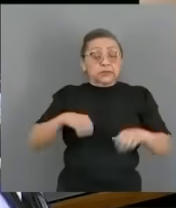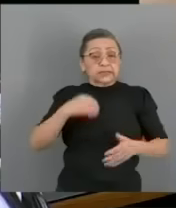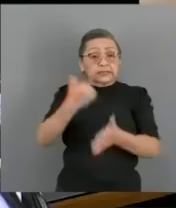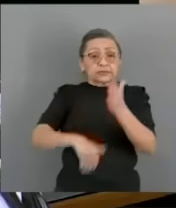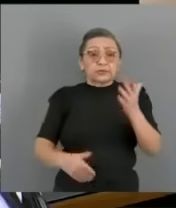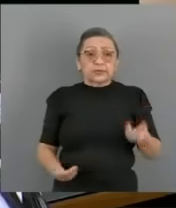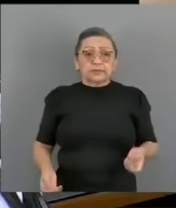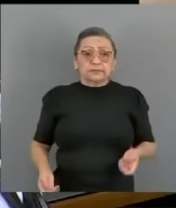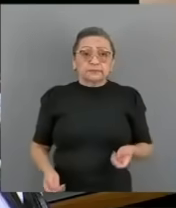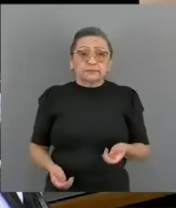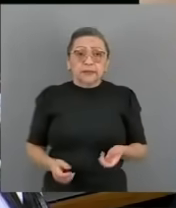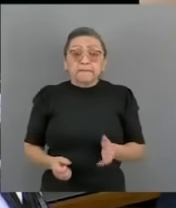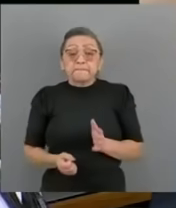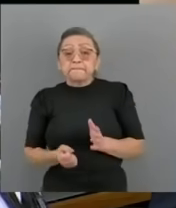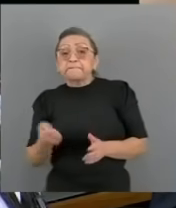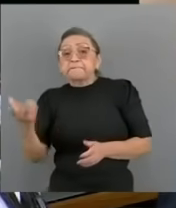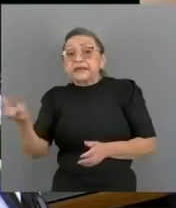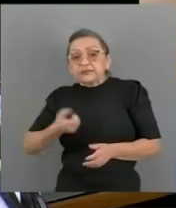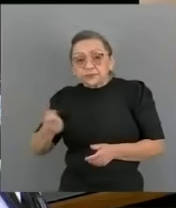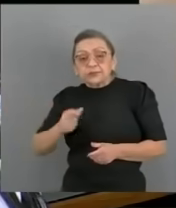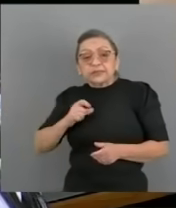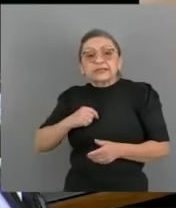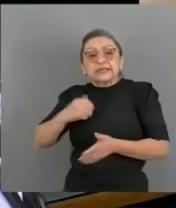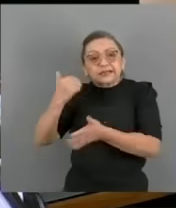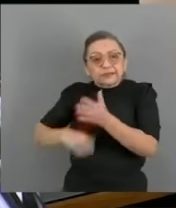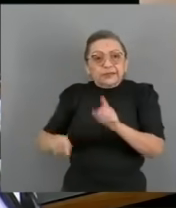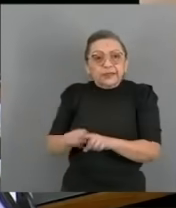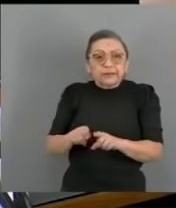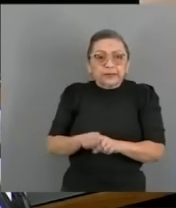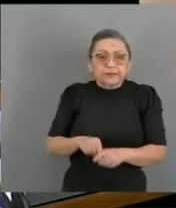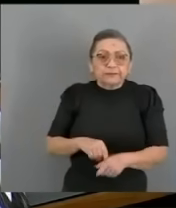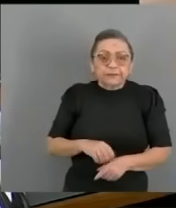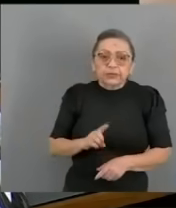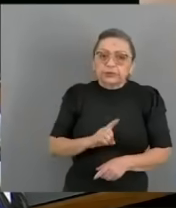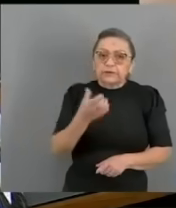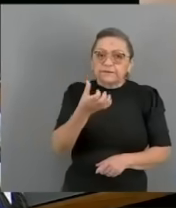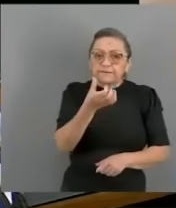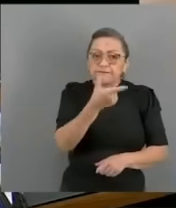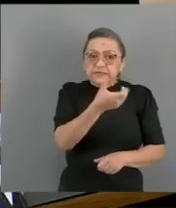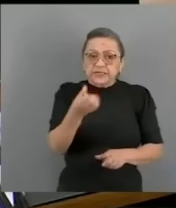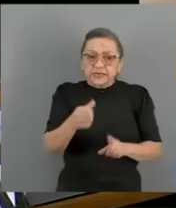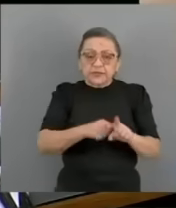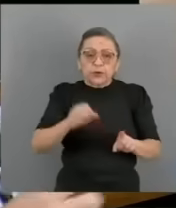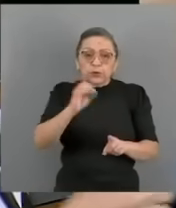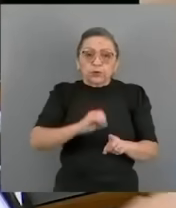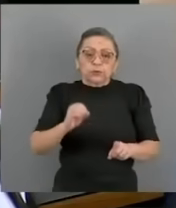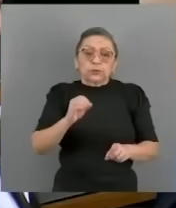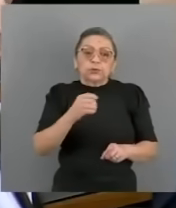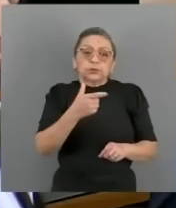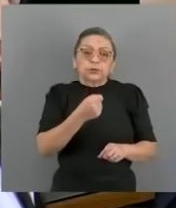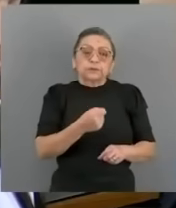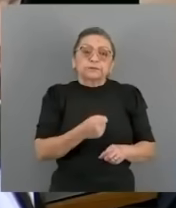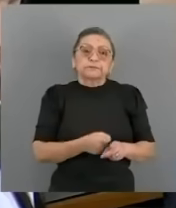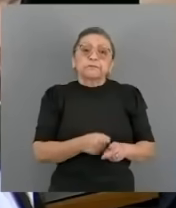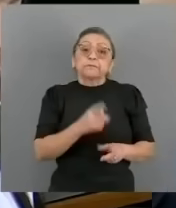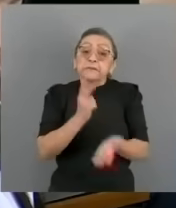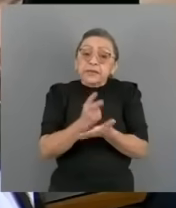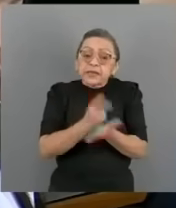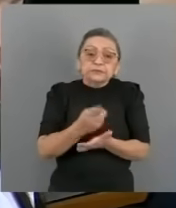descontadas, que pensionistas pudessem ser roubadas. 26 de 10. No mesmo dia, 26 de